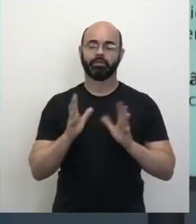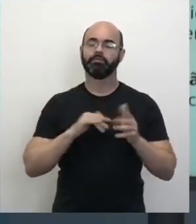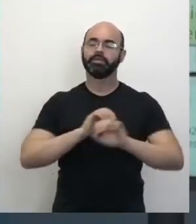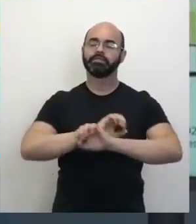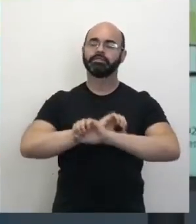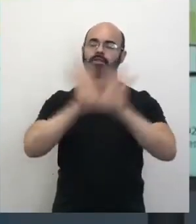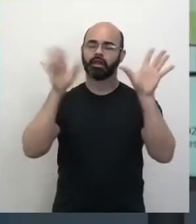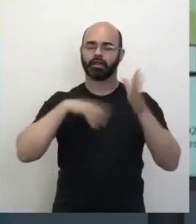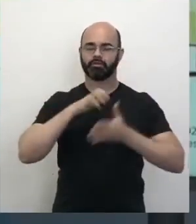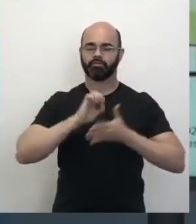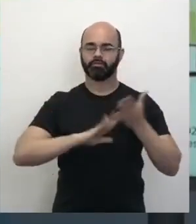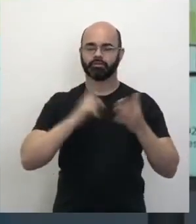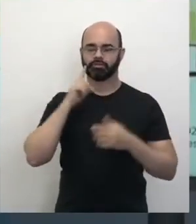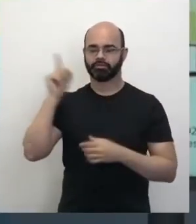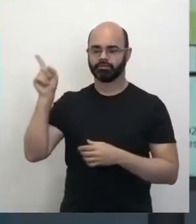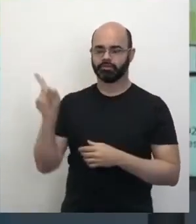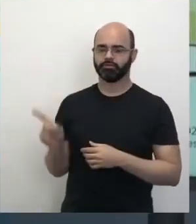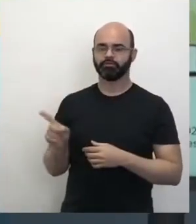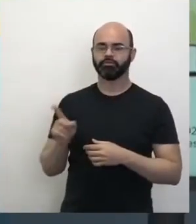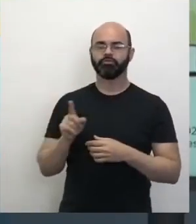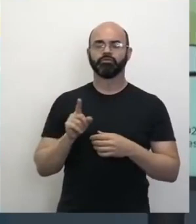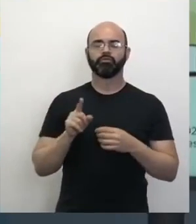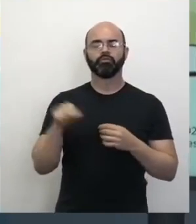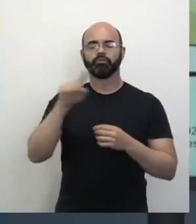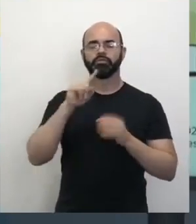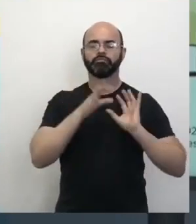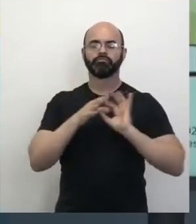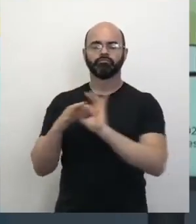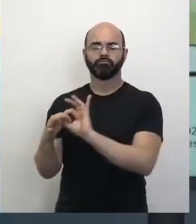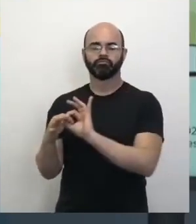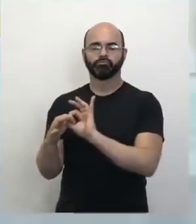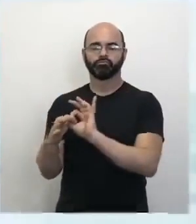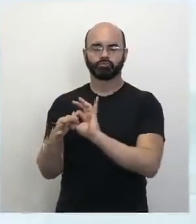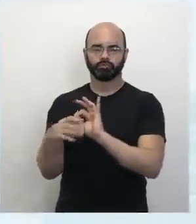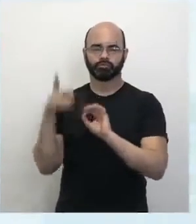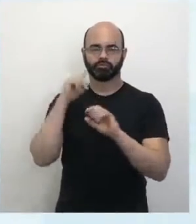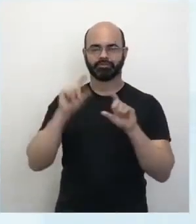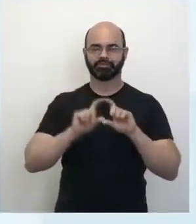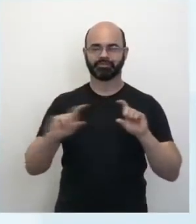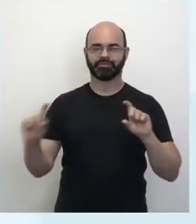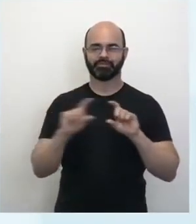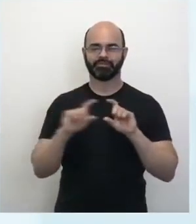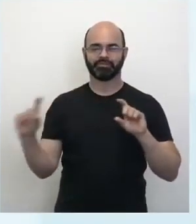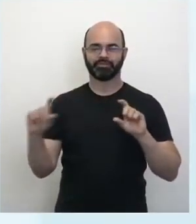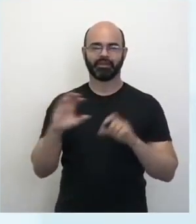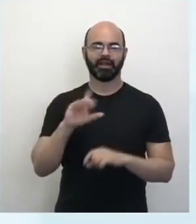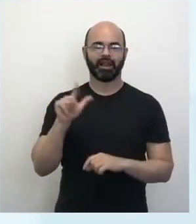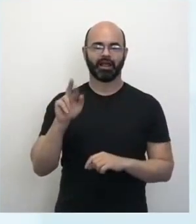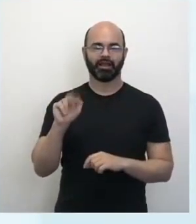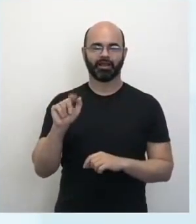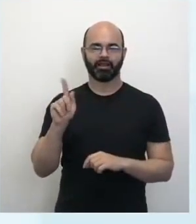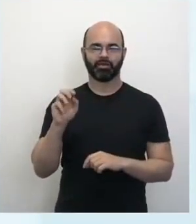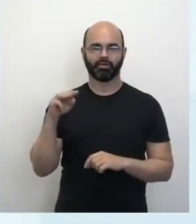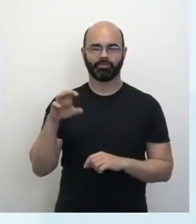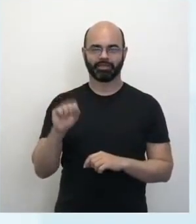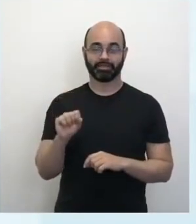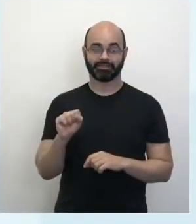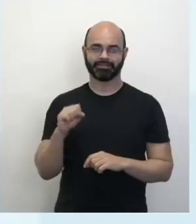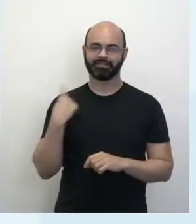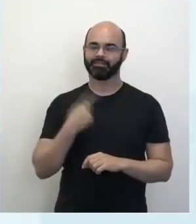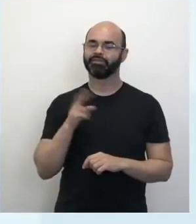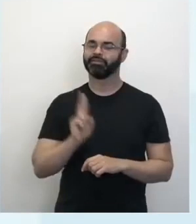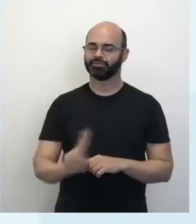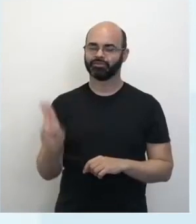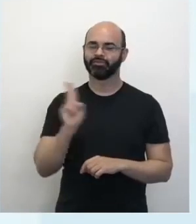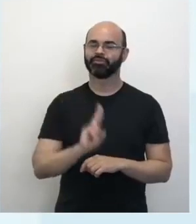algumas atividades e vocês vão entender aí o contexto. Tem uma tirinha, a da Clara aqui, da Clara Gomes, que nós usamos bastante,